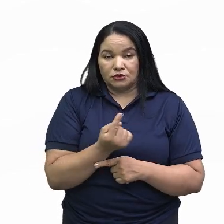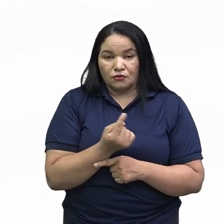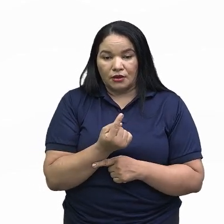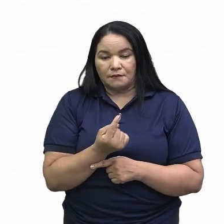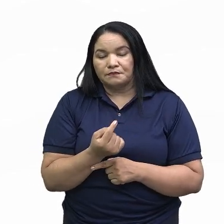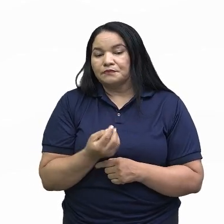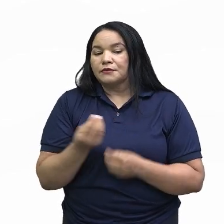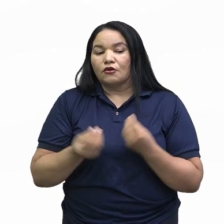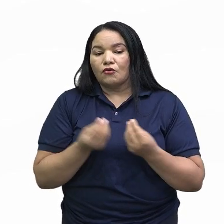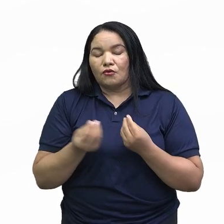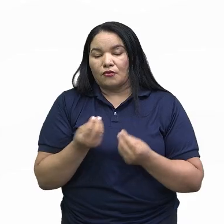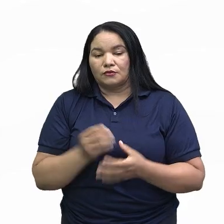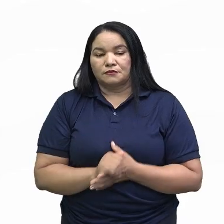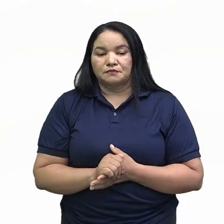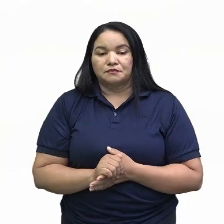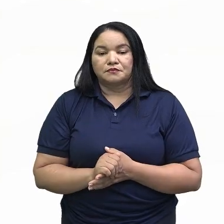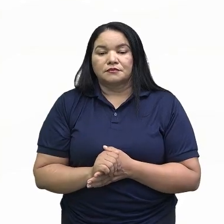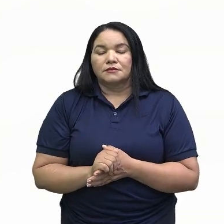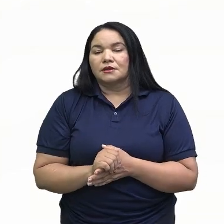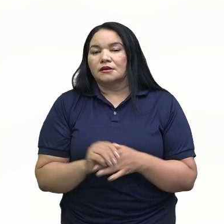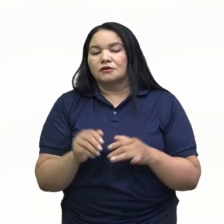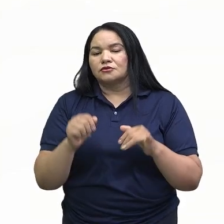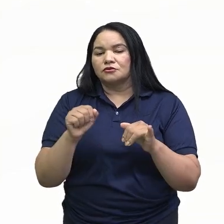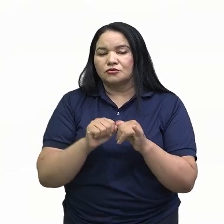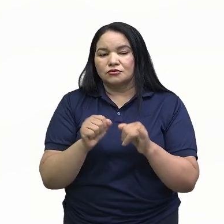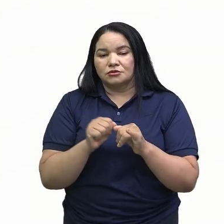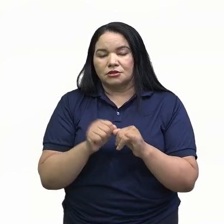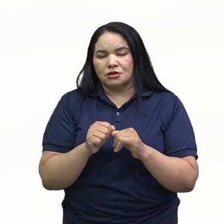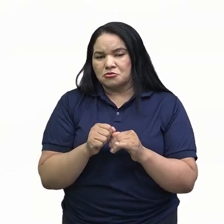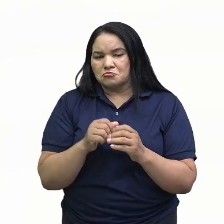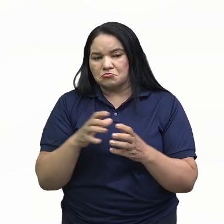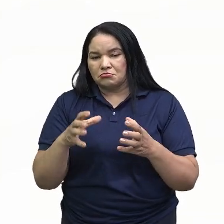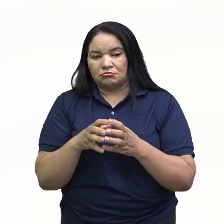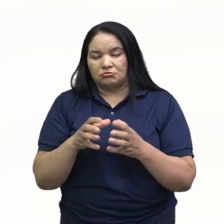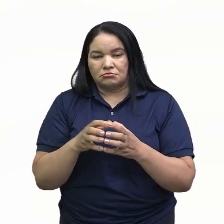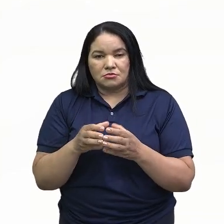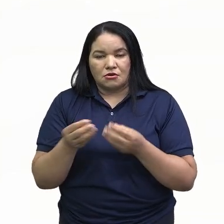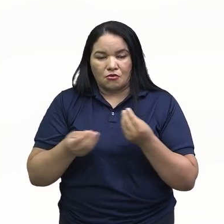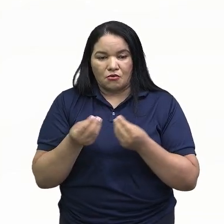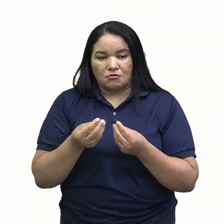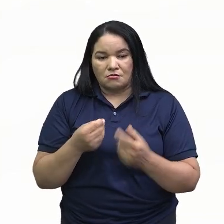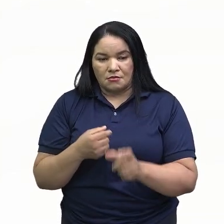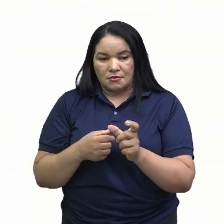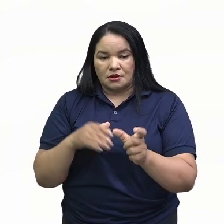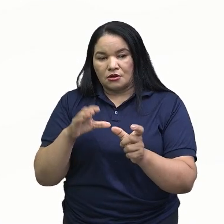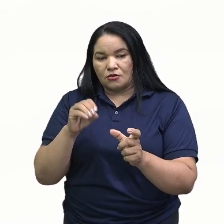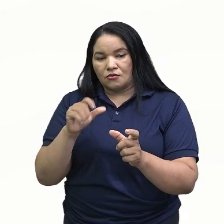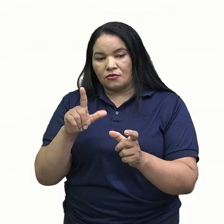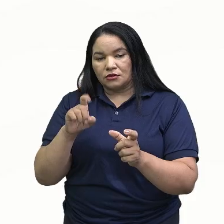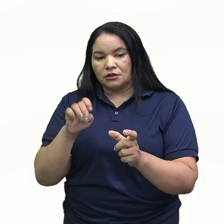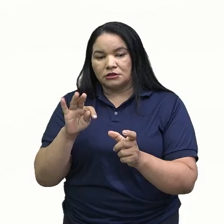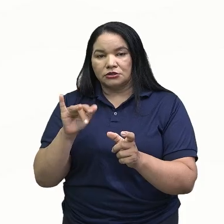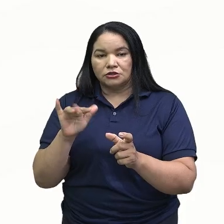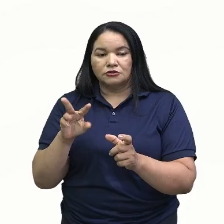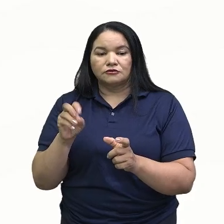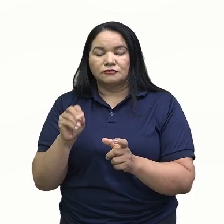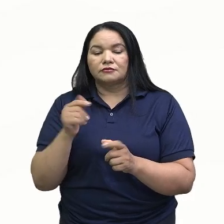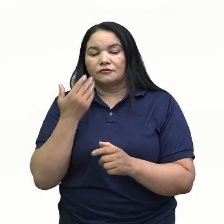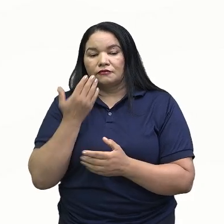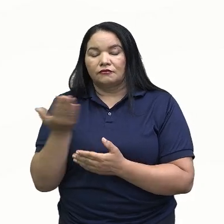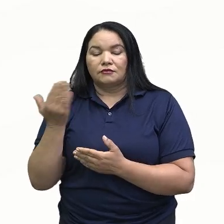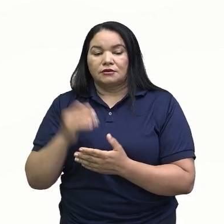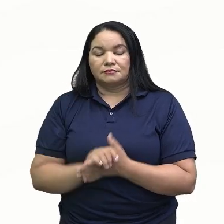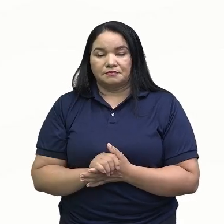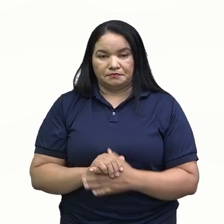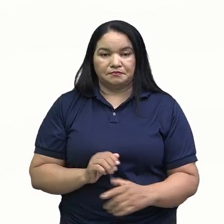sujeito coletivo, né? Não sei se está dando para vocês entenderem esse destaque aqui, mas eu vou facilitar para vocês, né?